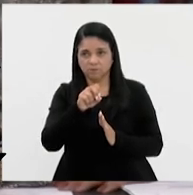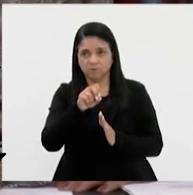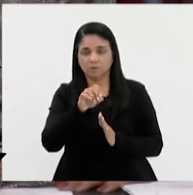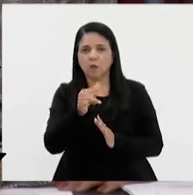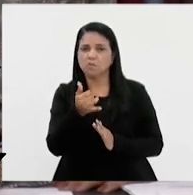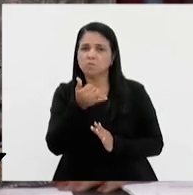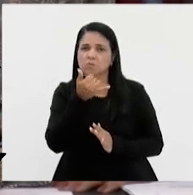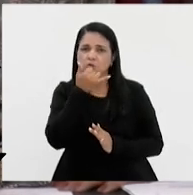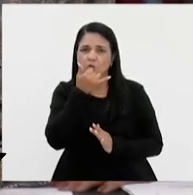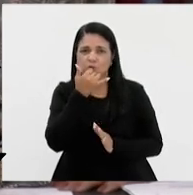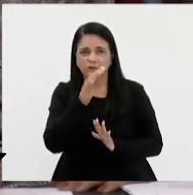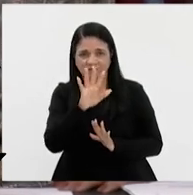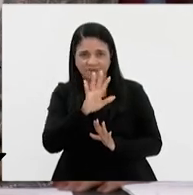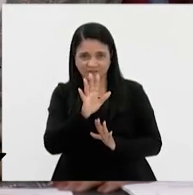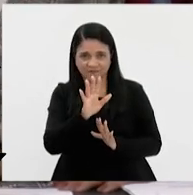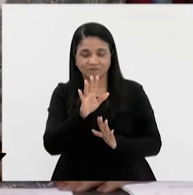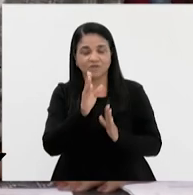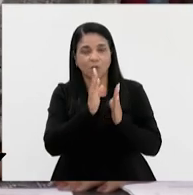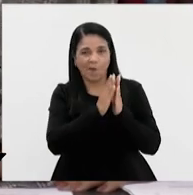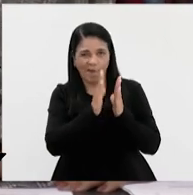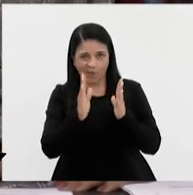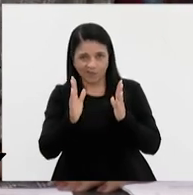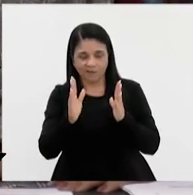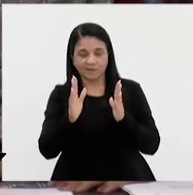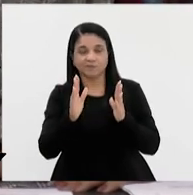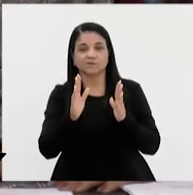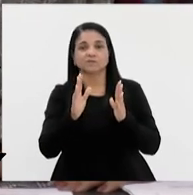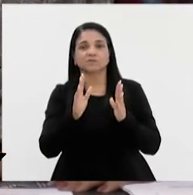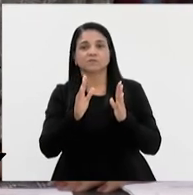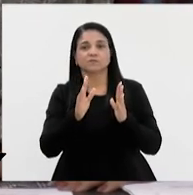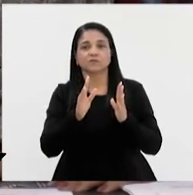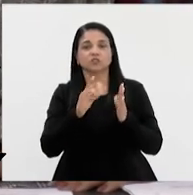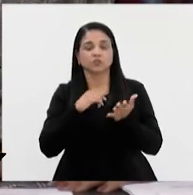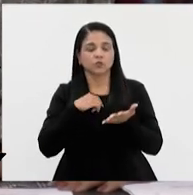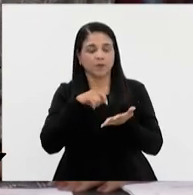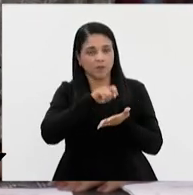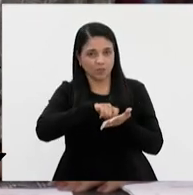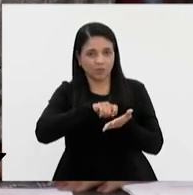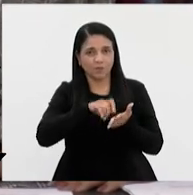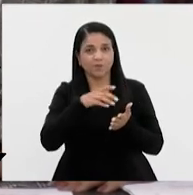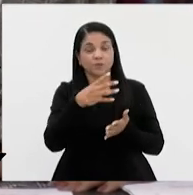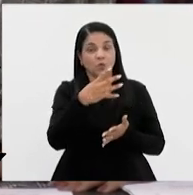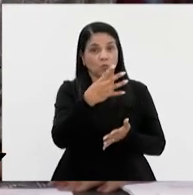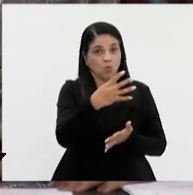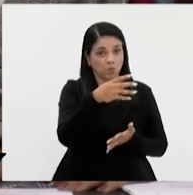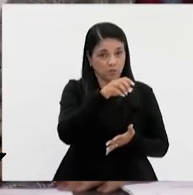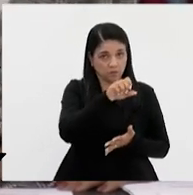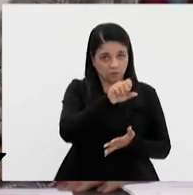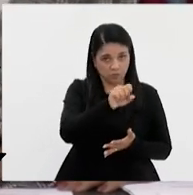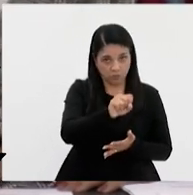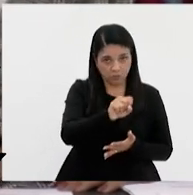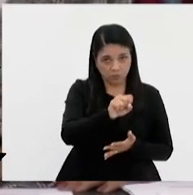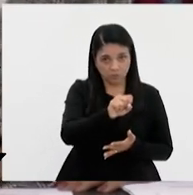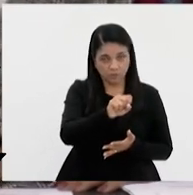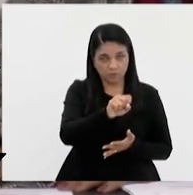Perdoe. Desculpe. Chamando os trabalhos à ordem, então está certo, que tinha uma anotação aqui. Então vamos lá. 48.